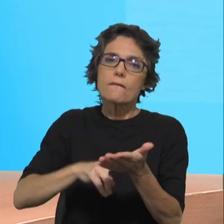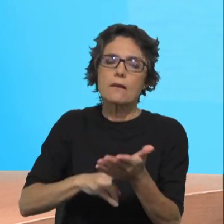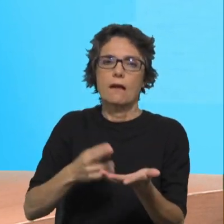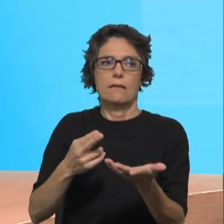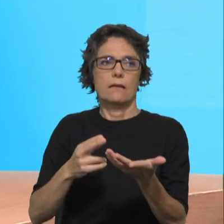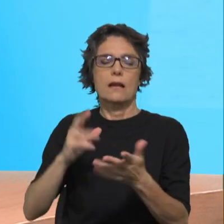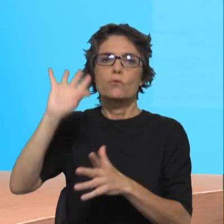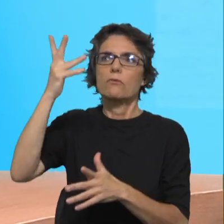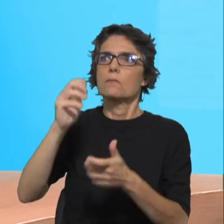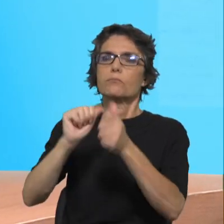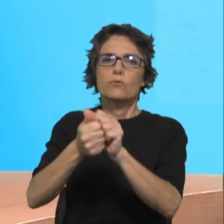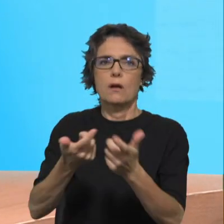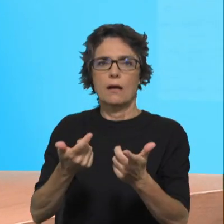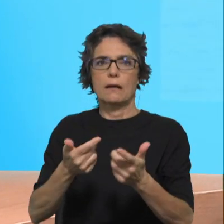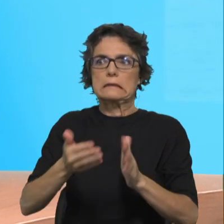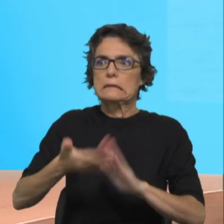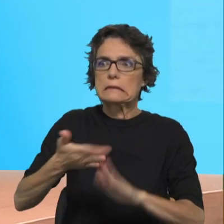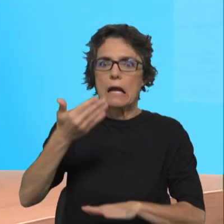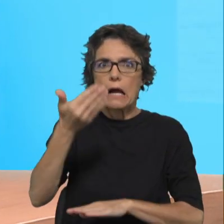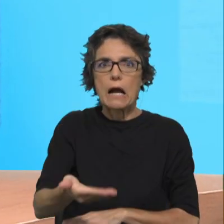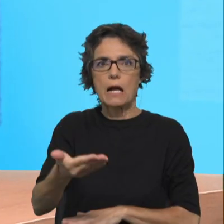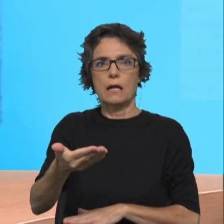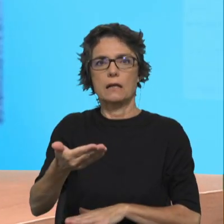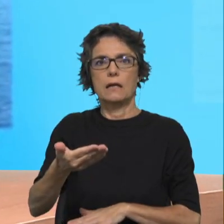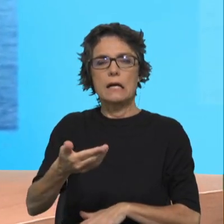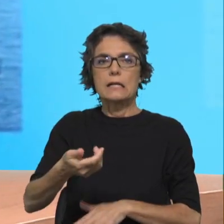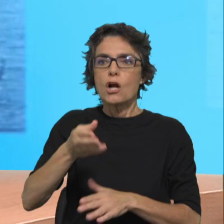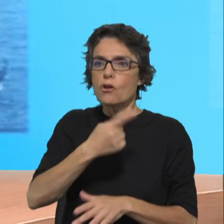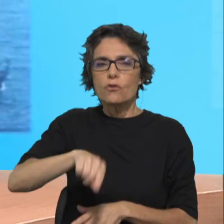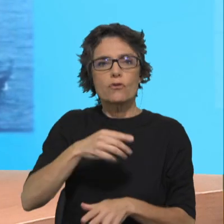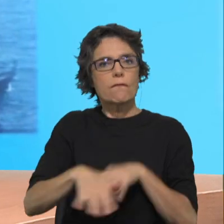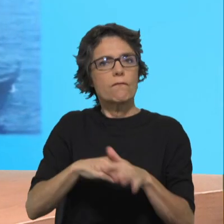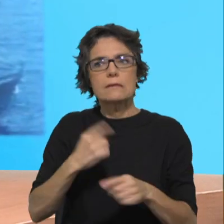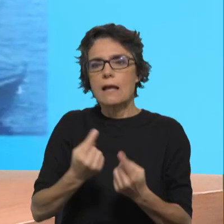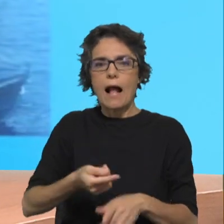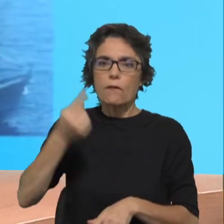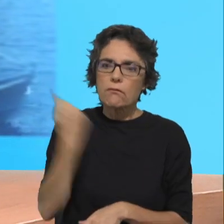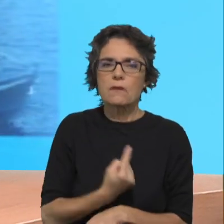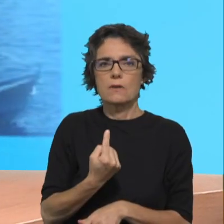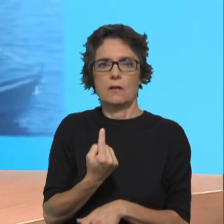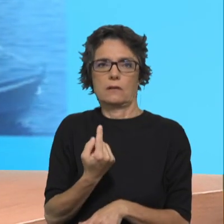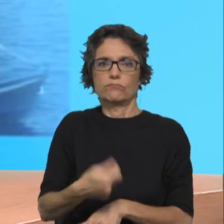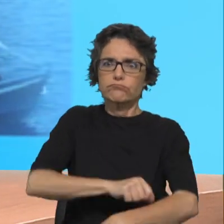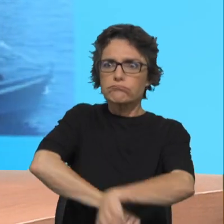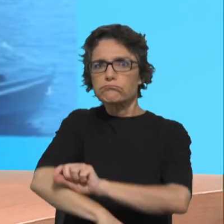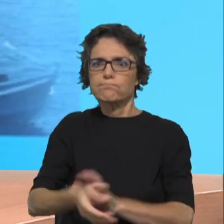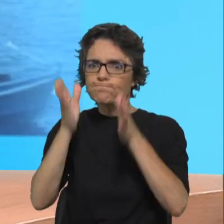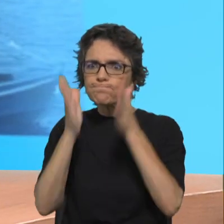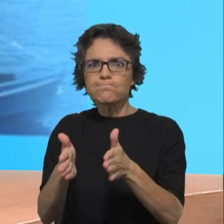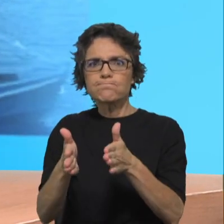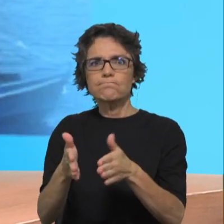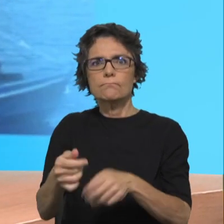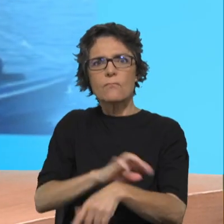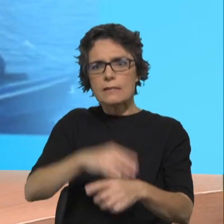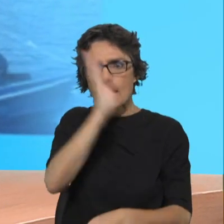a emergência, negar a necessidade absoluta de agirmos já e com toda a pressa e com toda a convicção e com